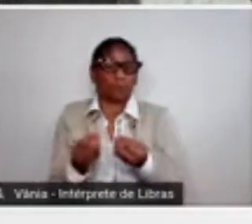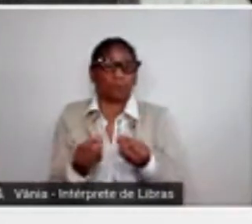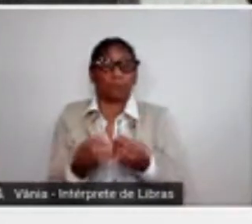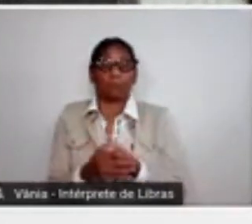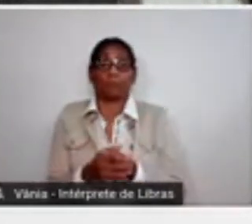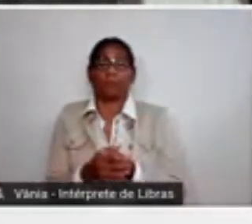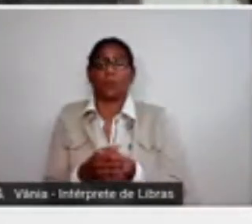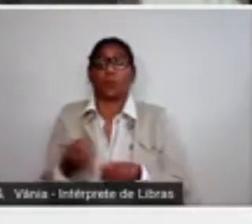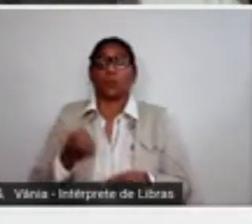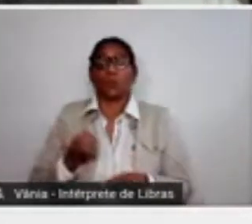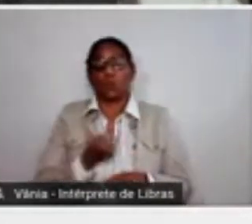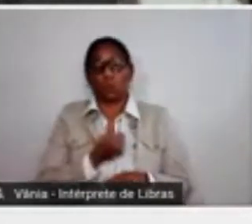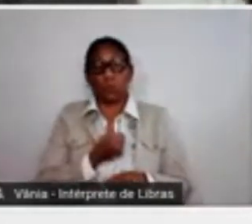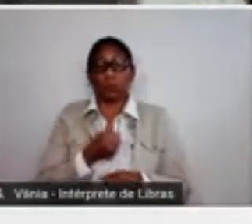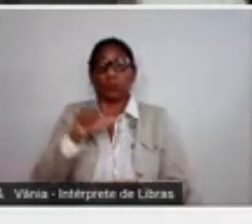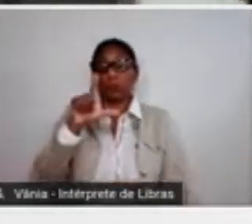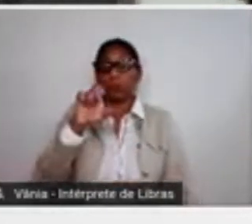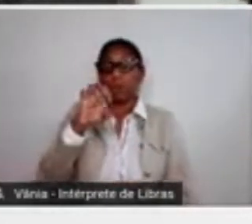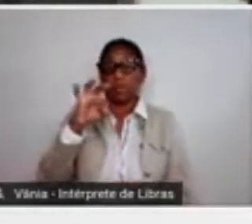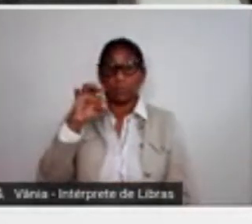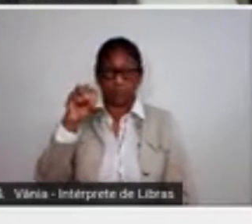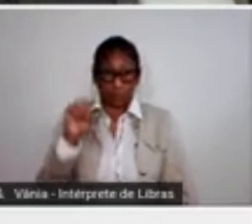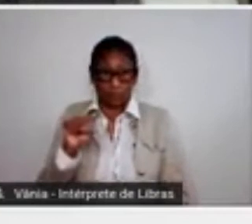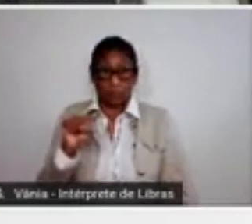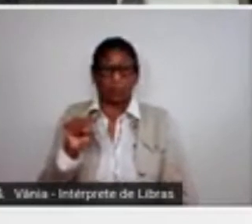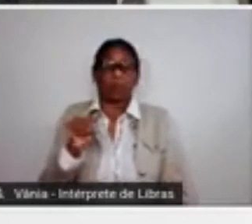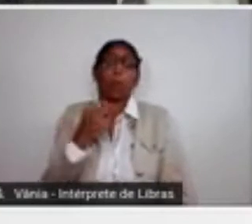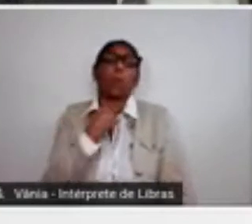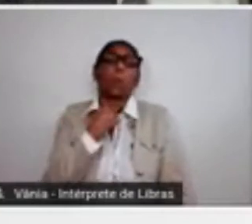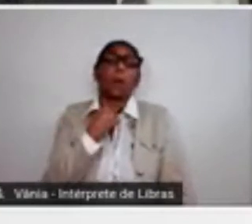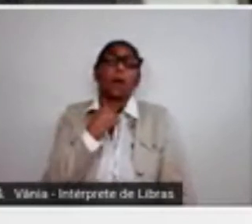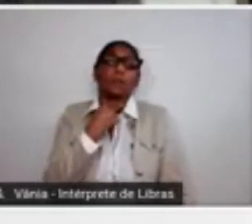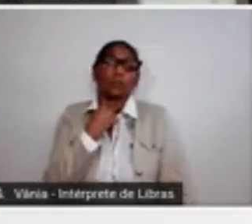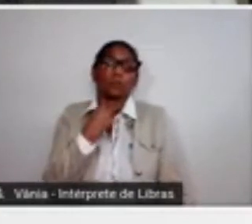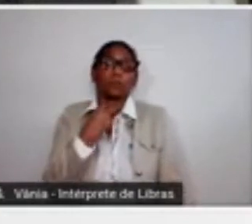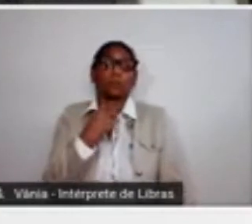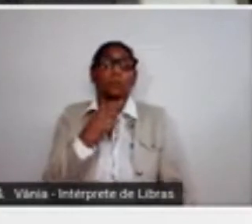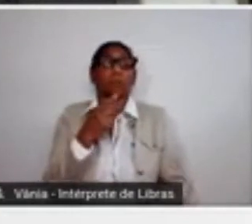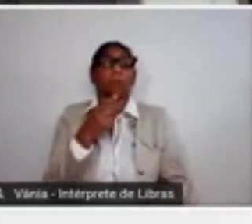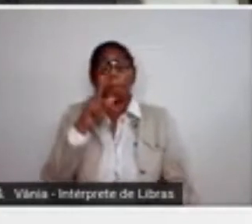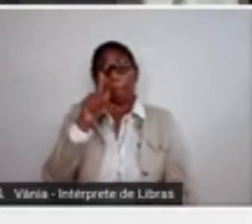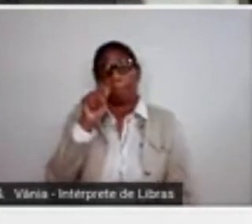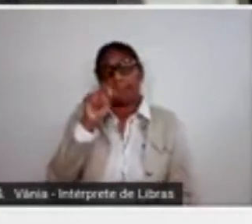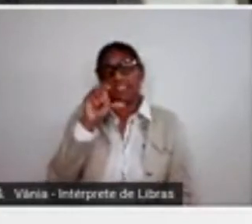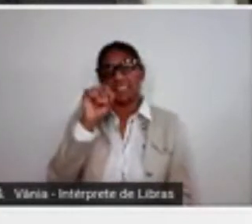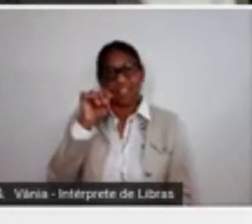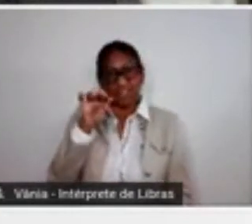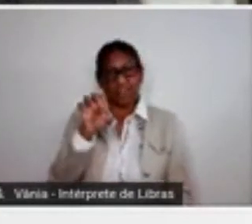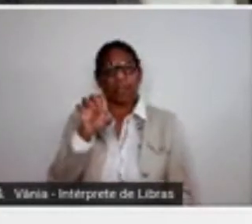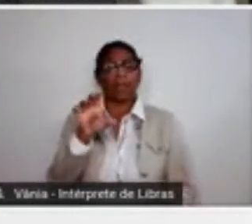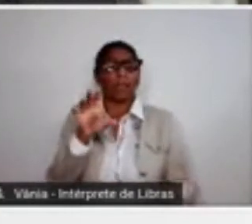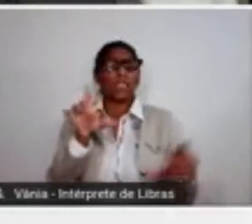do número de leitos livres para cada leito ocupado por paciente Covid, diminuindo, ou pelo menos estabilizado, num valor